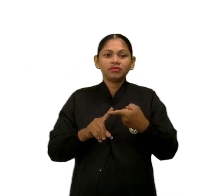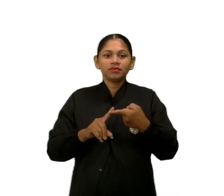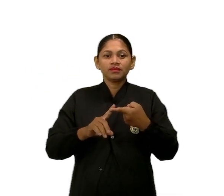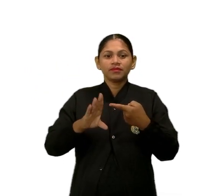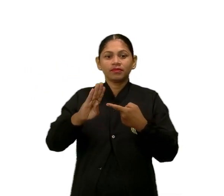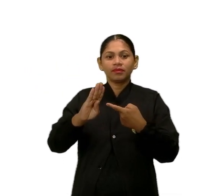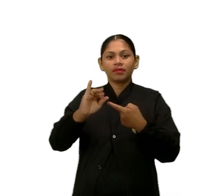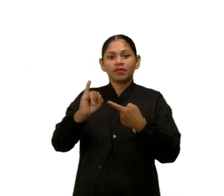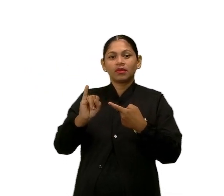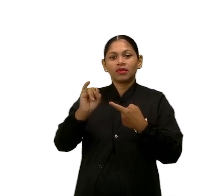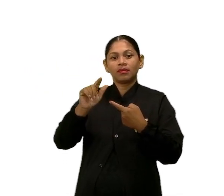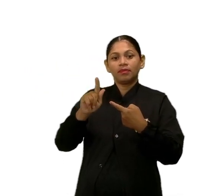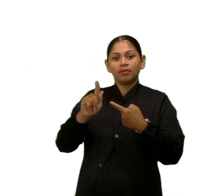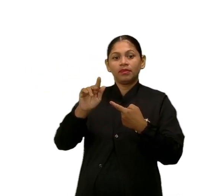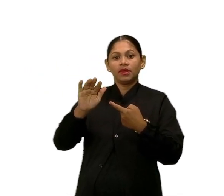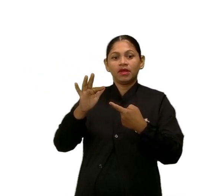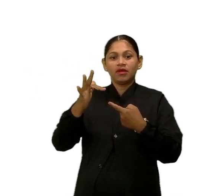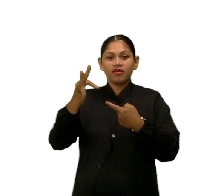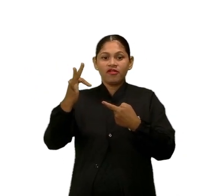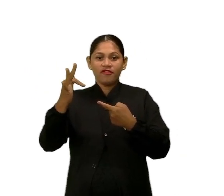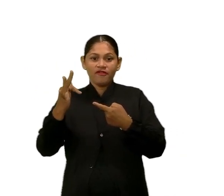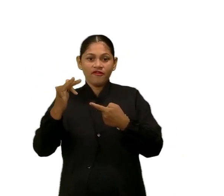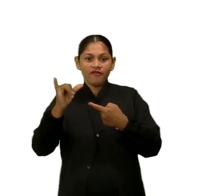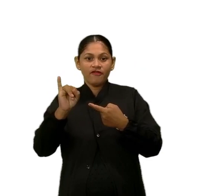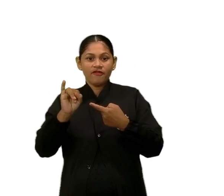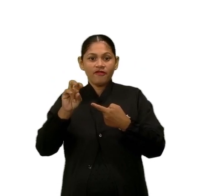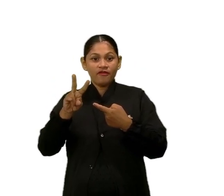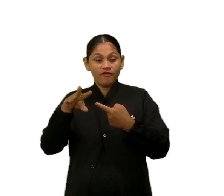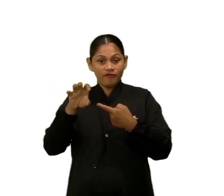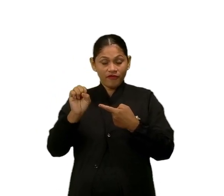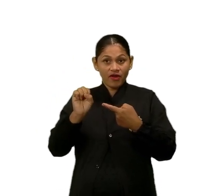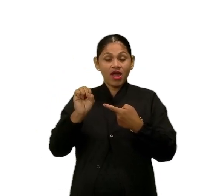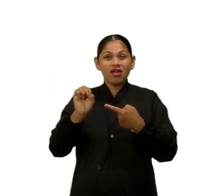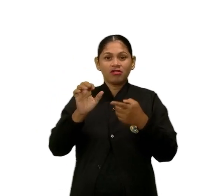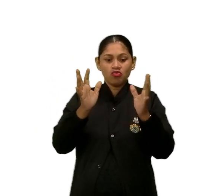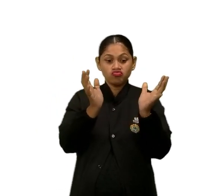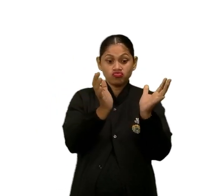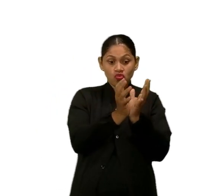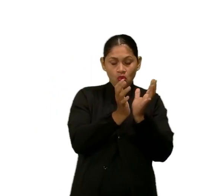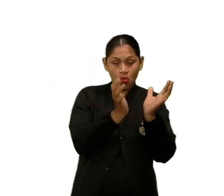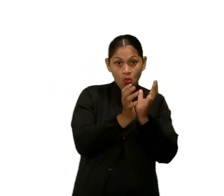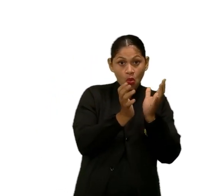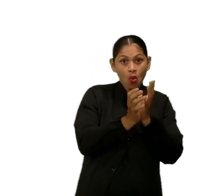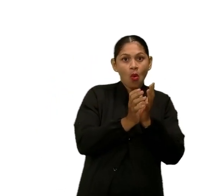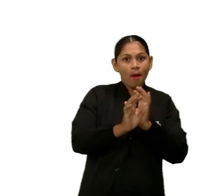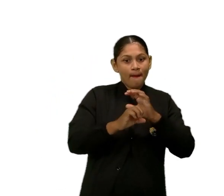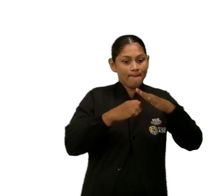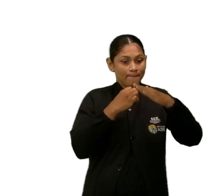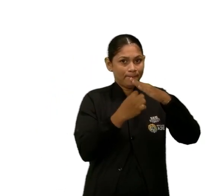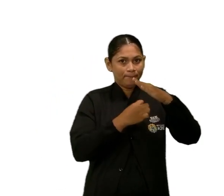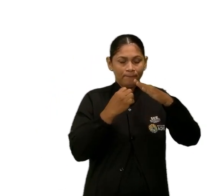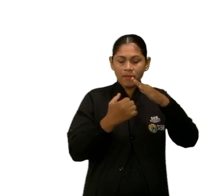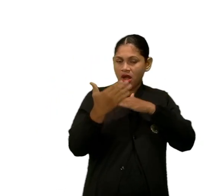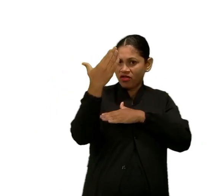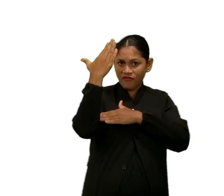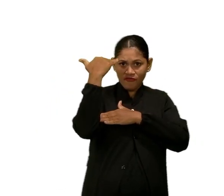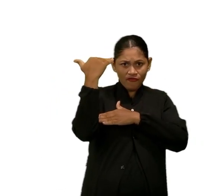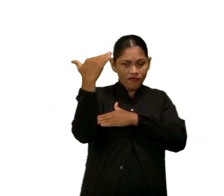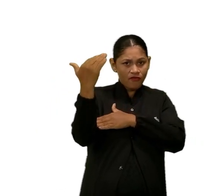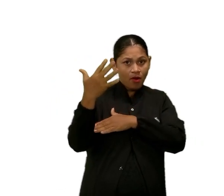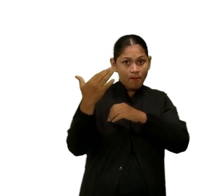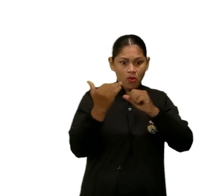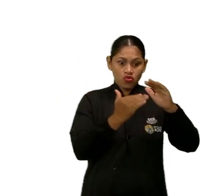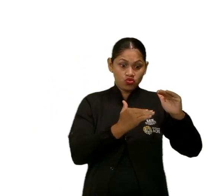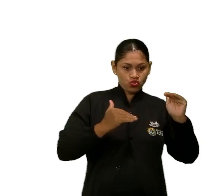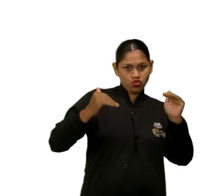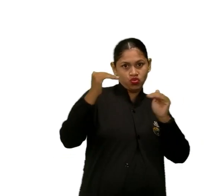Eles são 5 grandes empresas de estúdios que dominaram Hollywood na época. Os Little